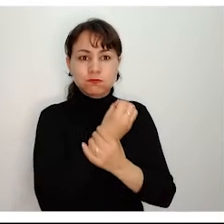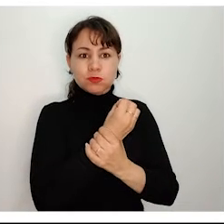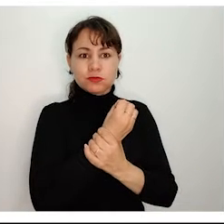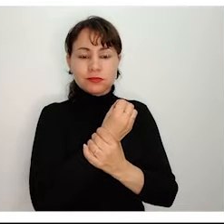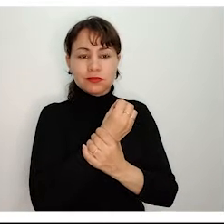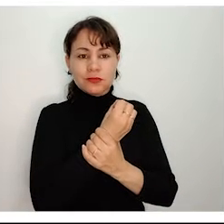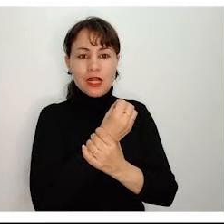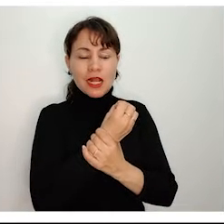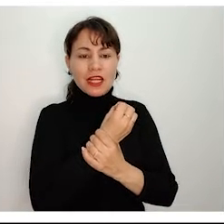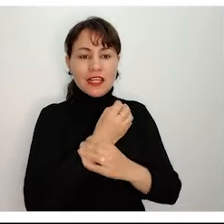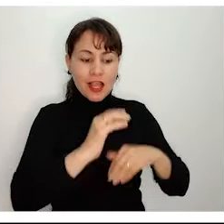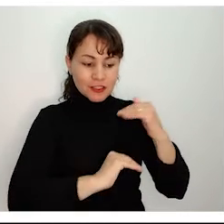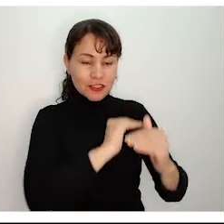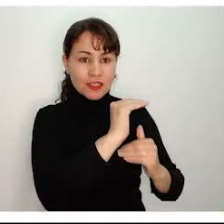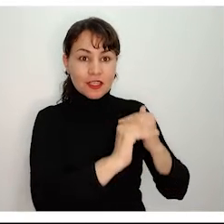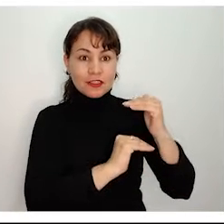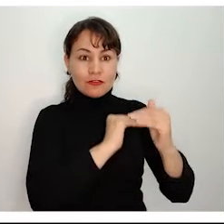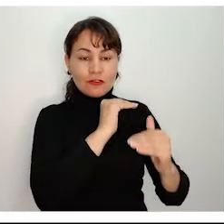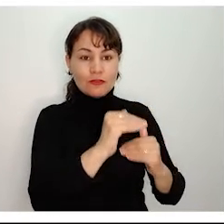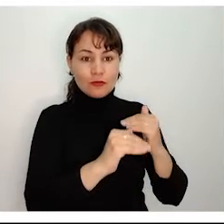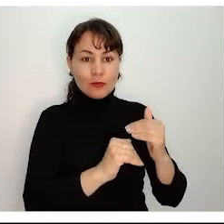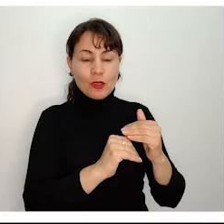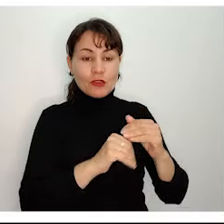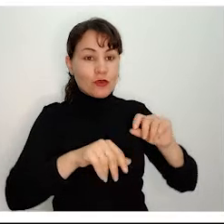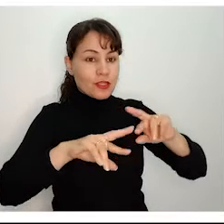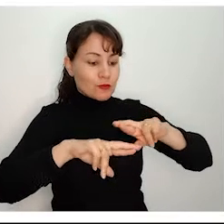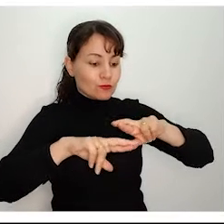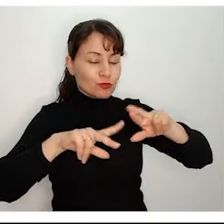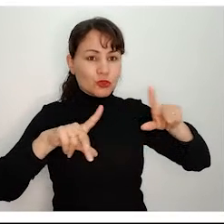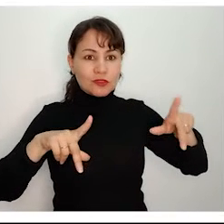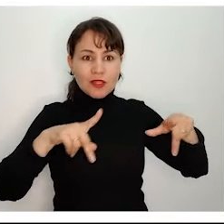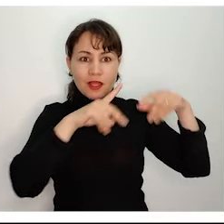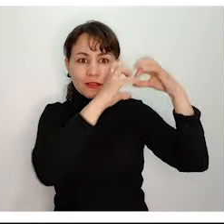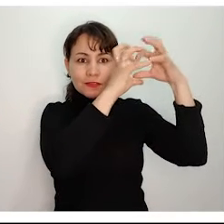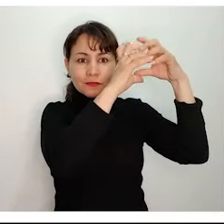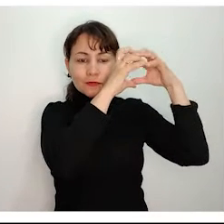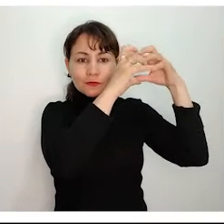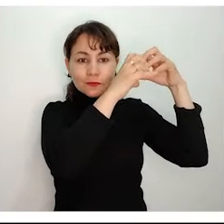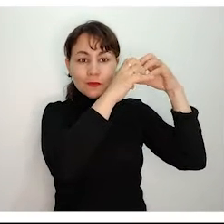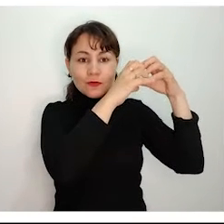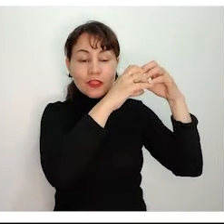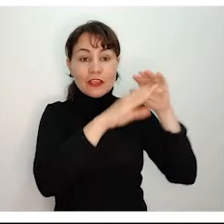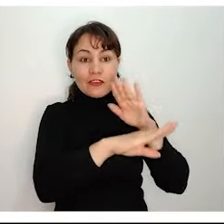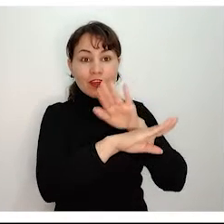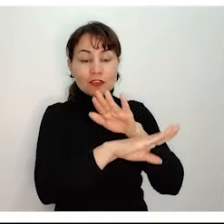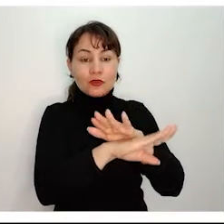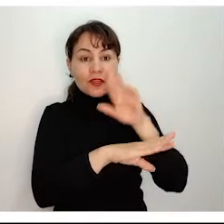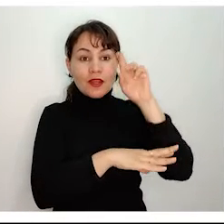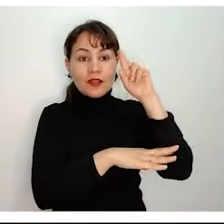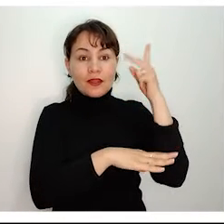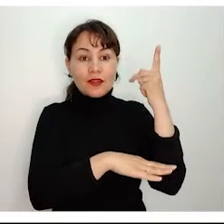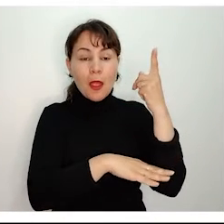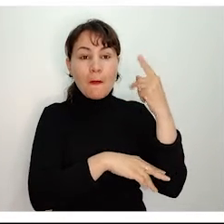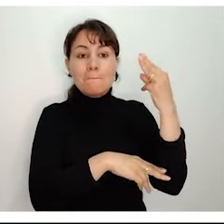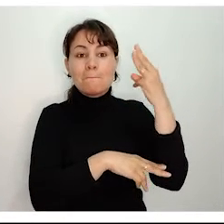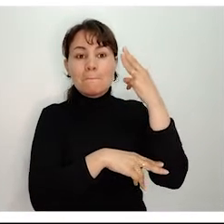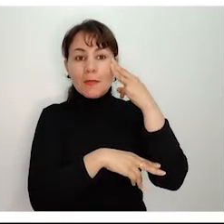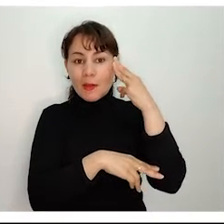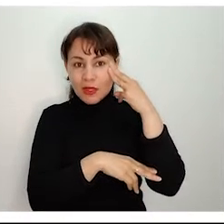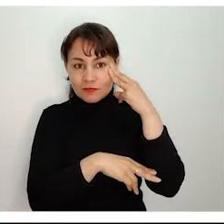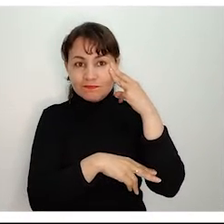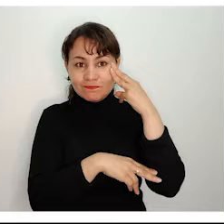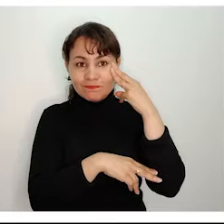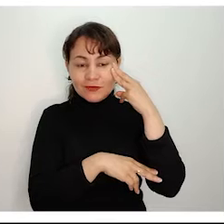a fortalecer esse desenvolvimento, essas mudanças cerebrais, e vai ajudar a